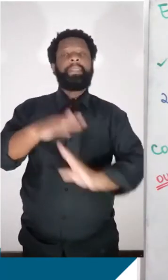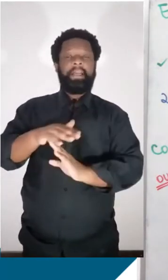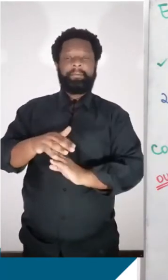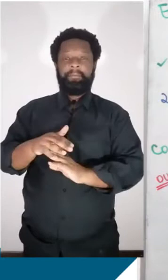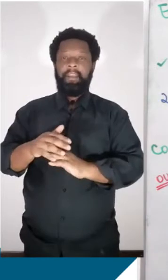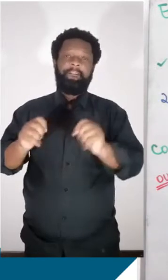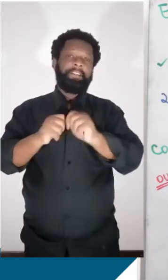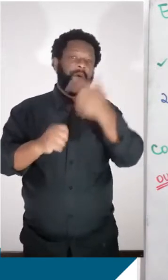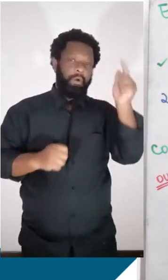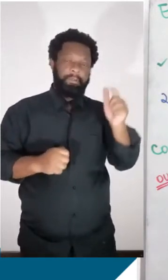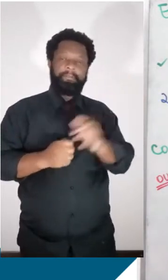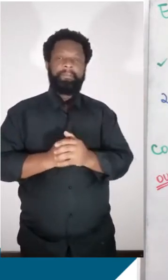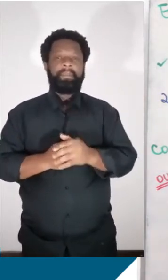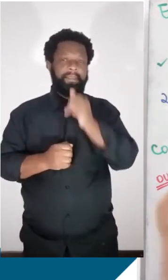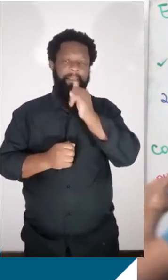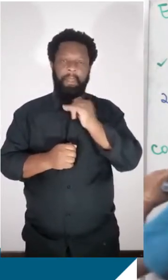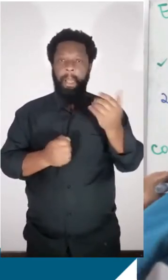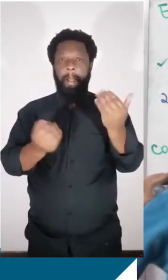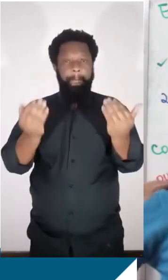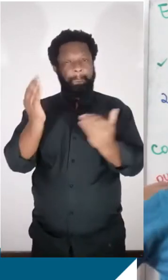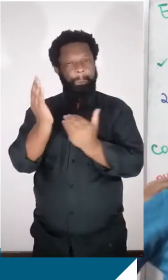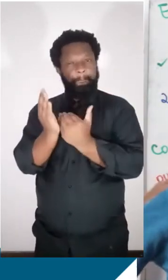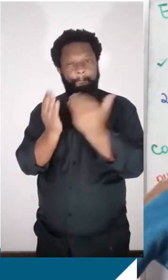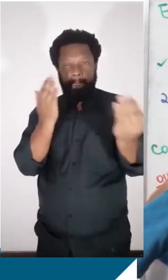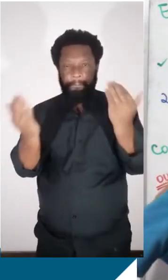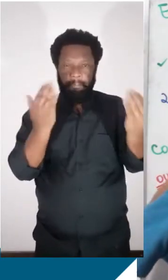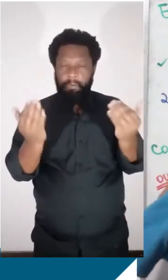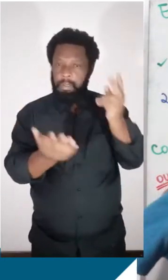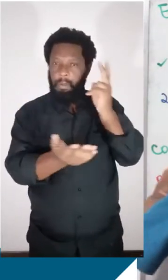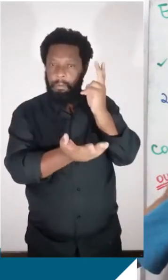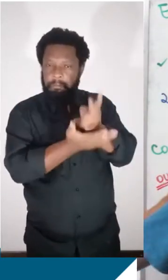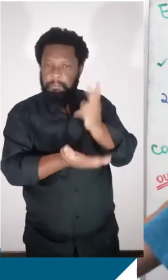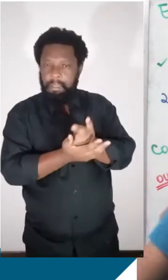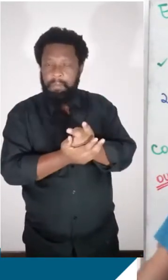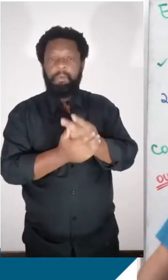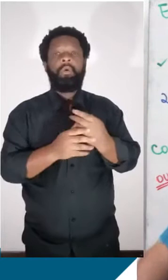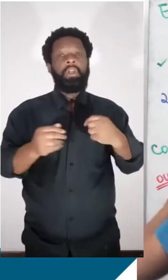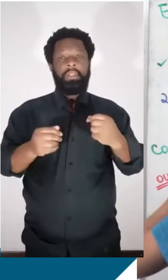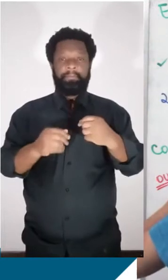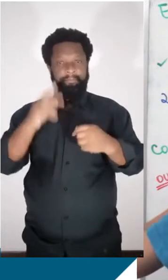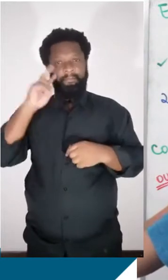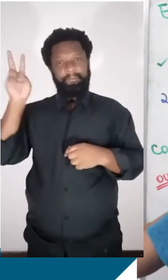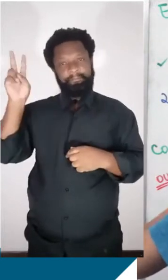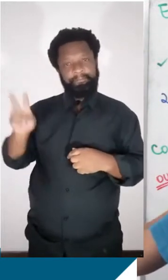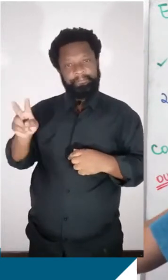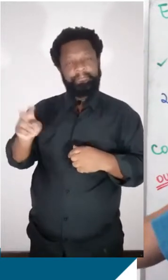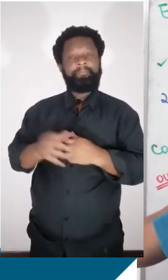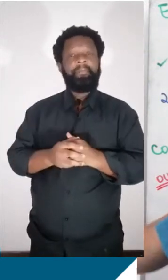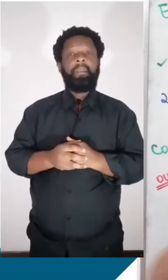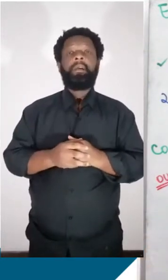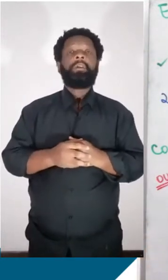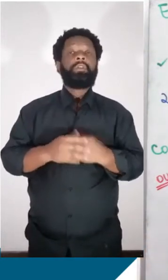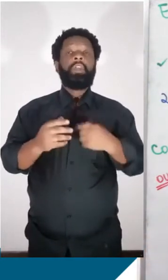é o limitante. Vou fazer o outro também. Peguei aí a mesma proporção, estou relacionando os meus reagentes. 2 mol de